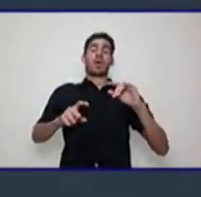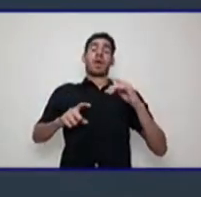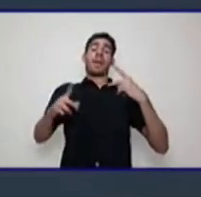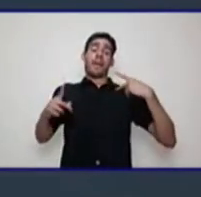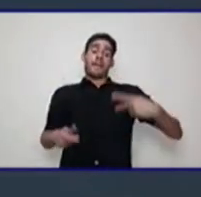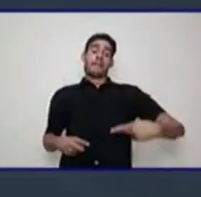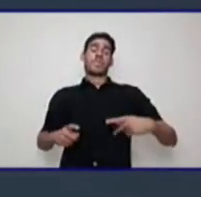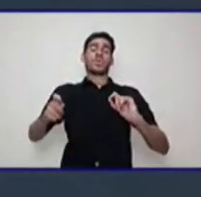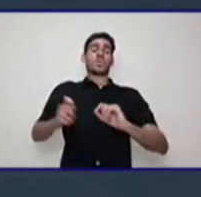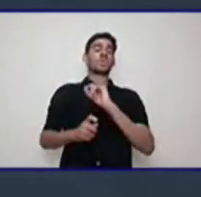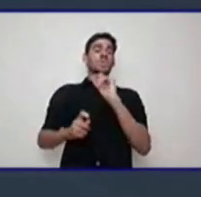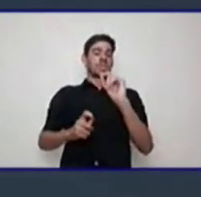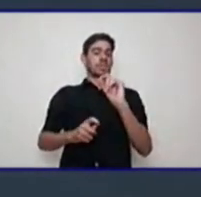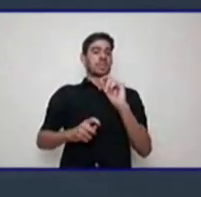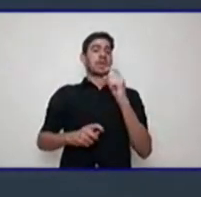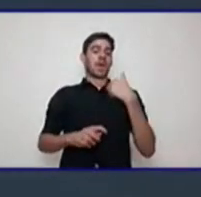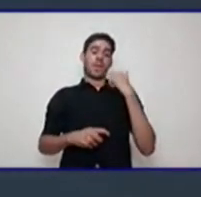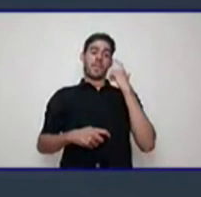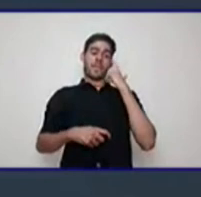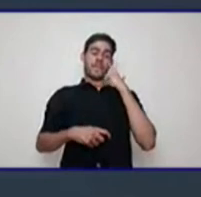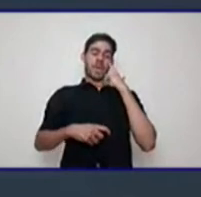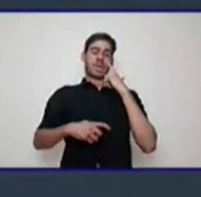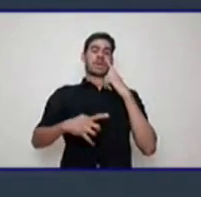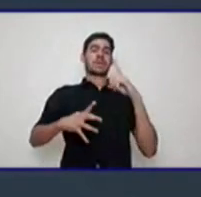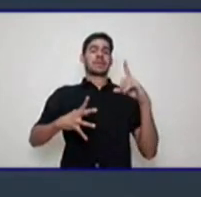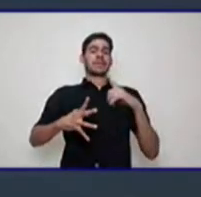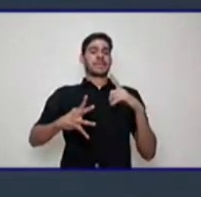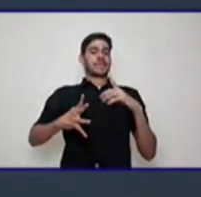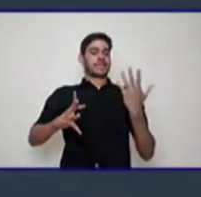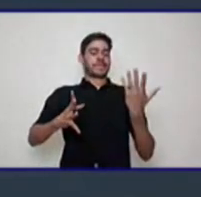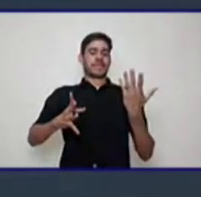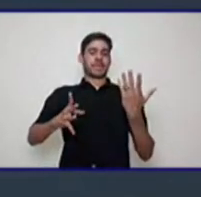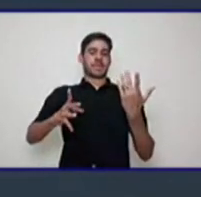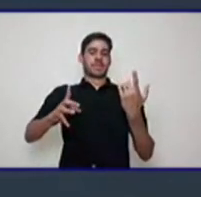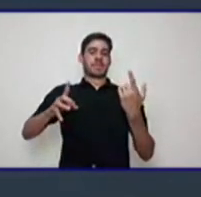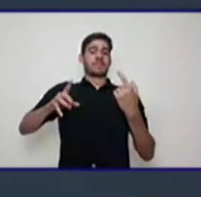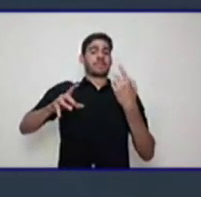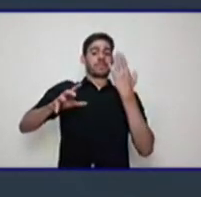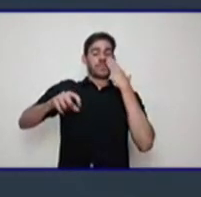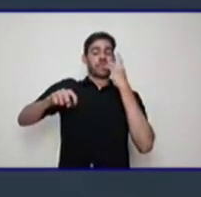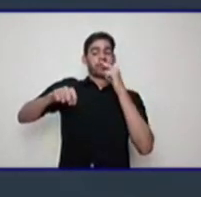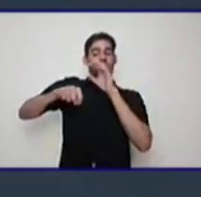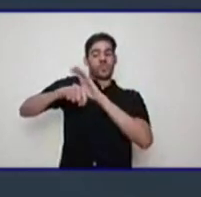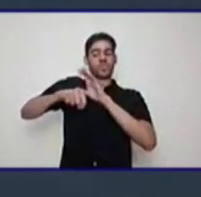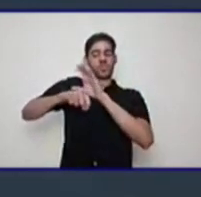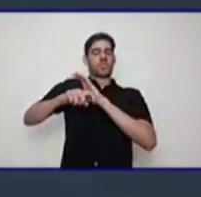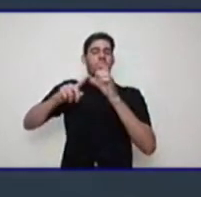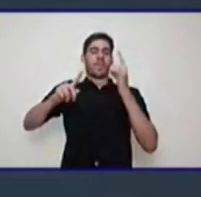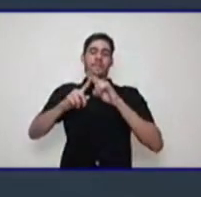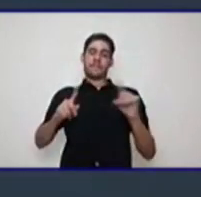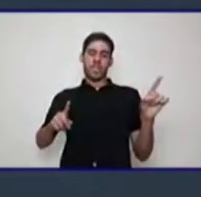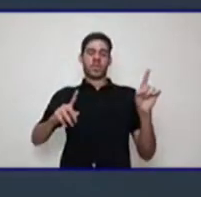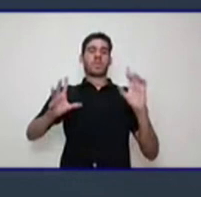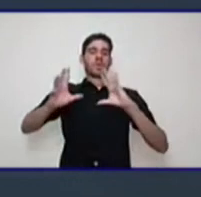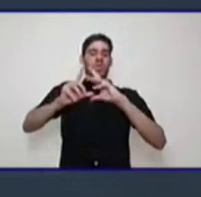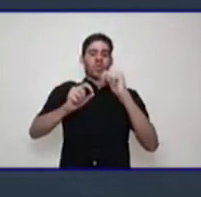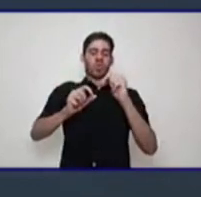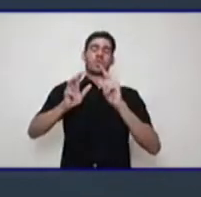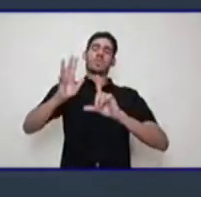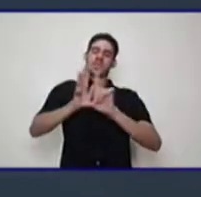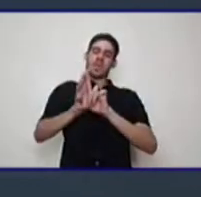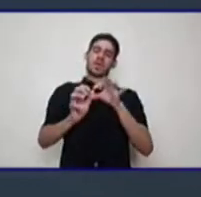que, segundo penso, está proscrita pela Constituição e por todo ordenamento jurídico